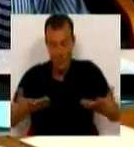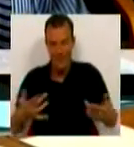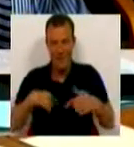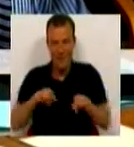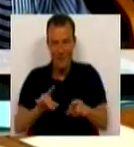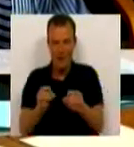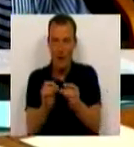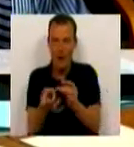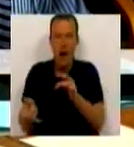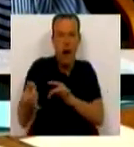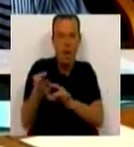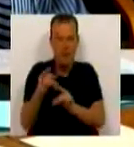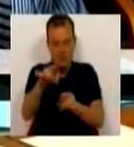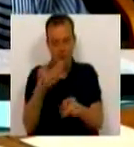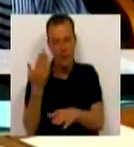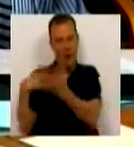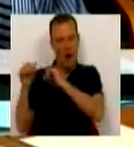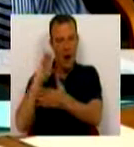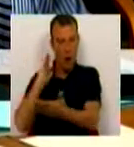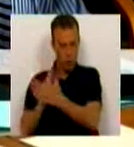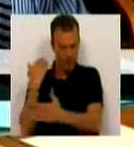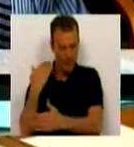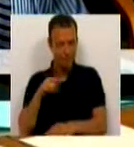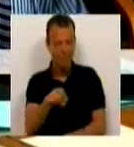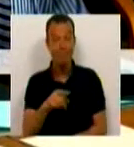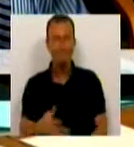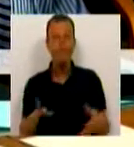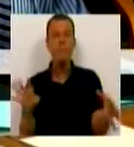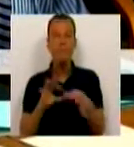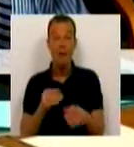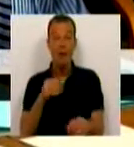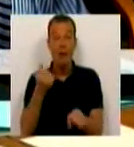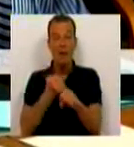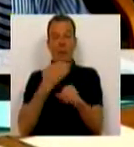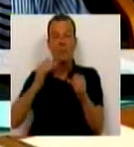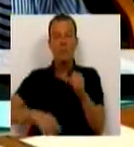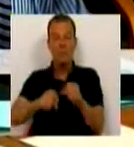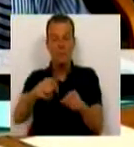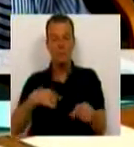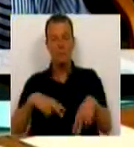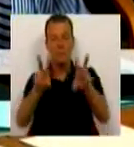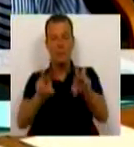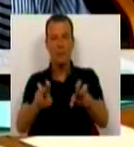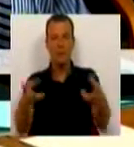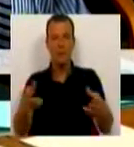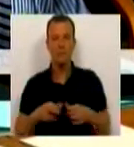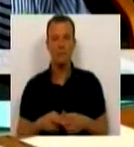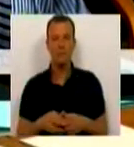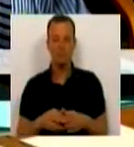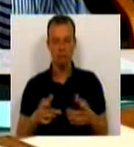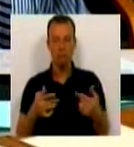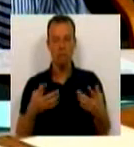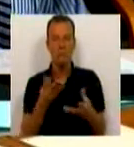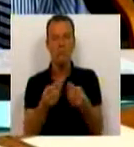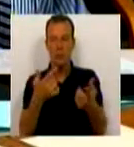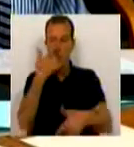comentar a anterior intervenção. Sr. Ministro, em relação à precariedade, é um assunto em que